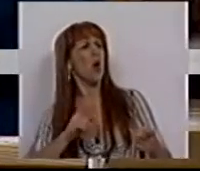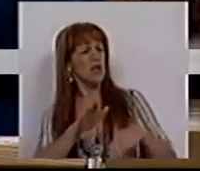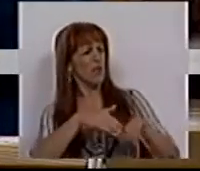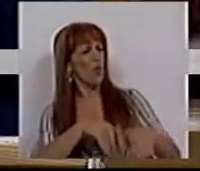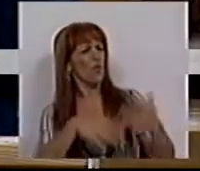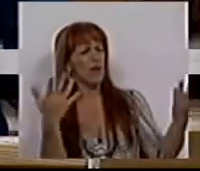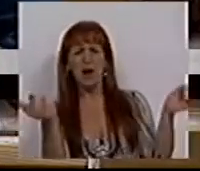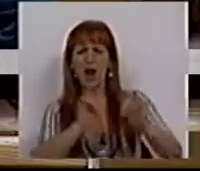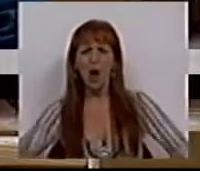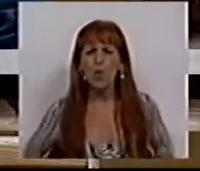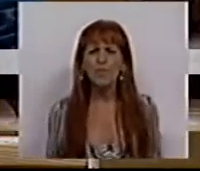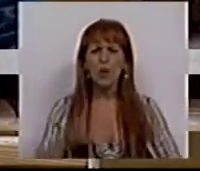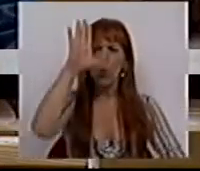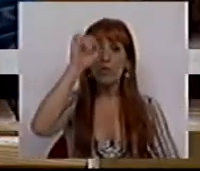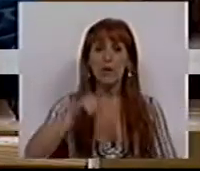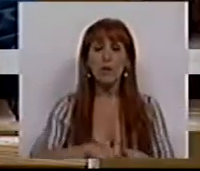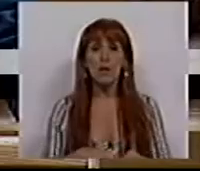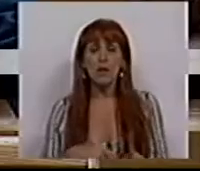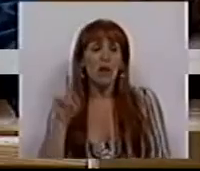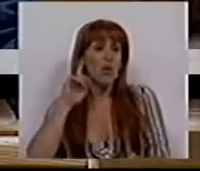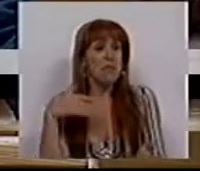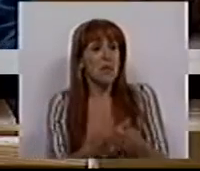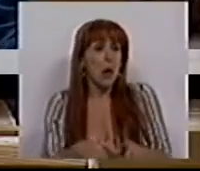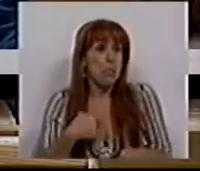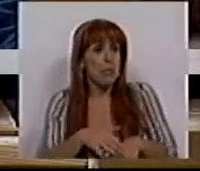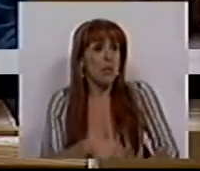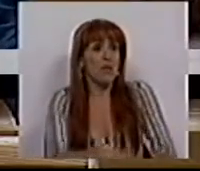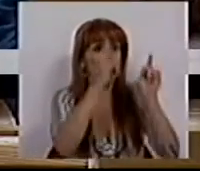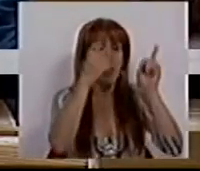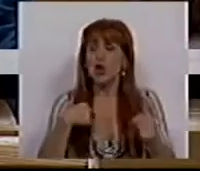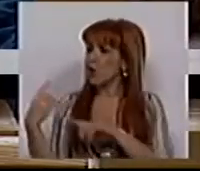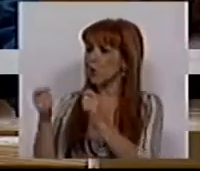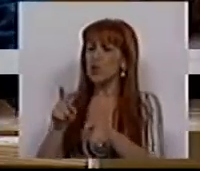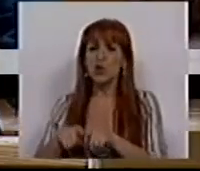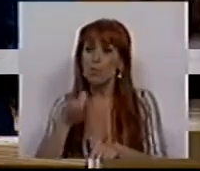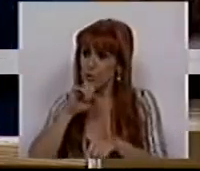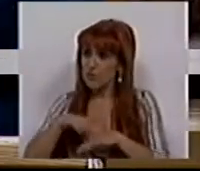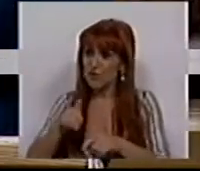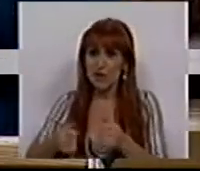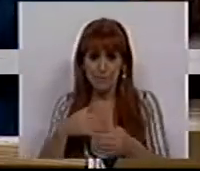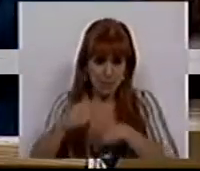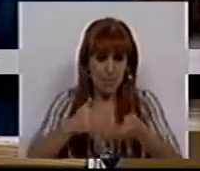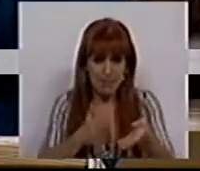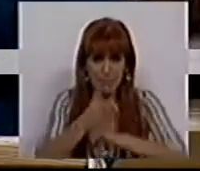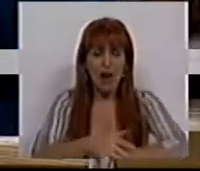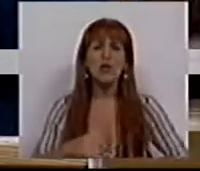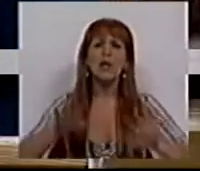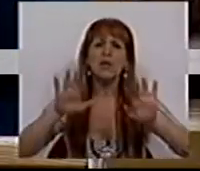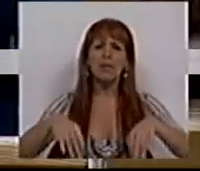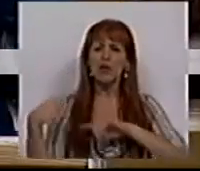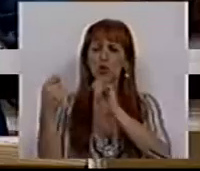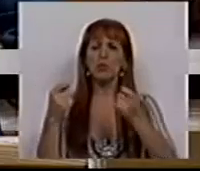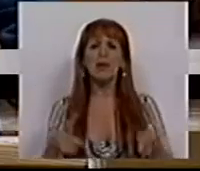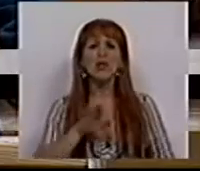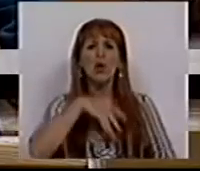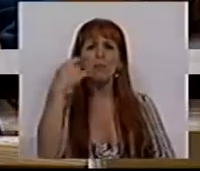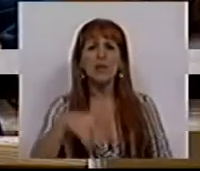que foi feito. Não, o governo é que só quis valorizar aquilo que fez e não discutir o que poderíamos fazer por diante. Terminamos este